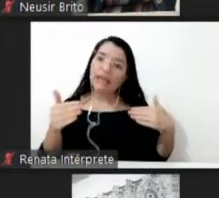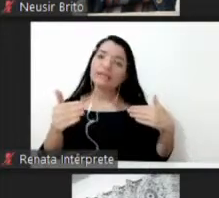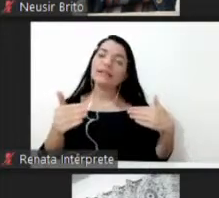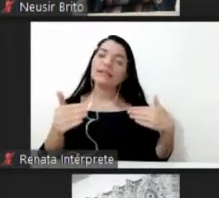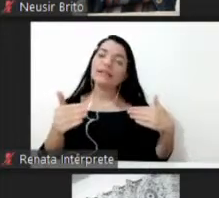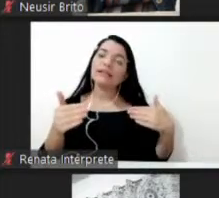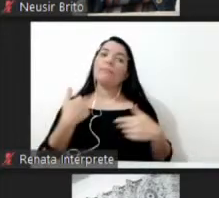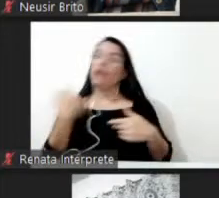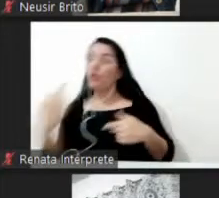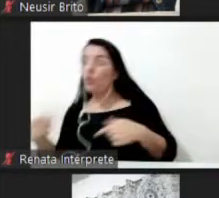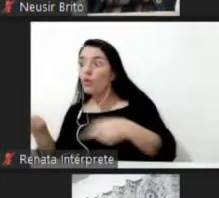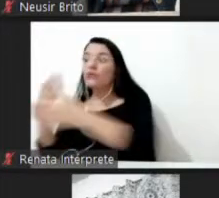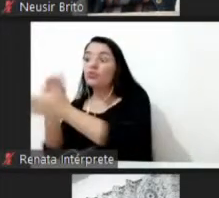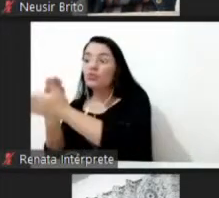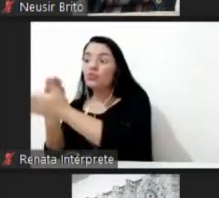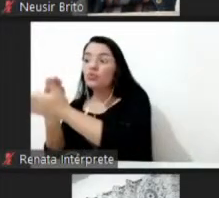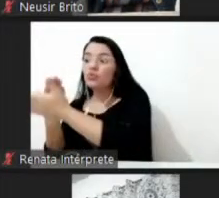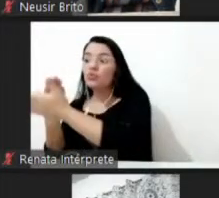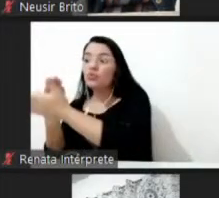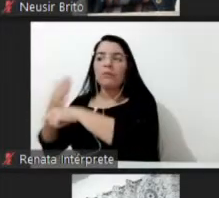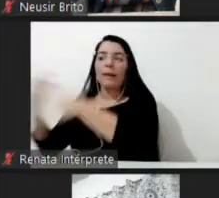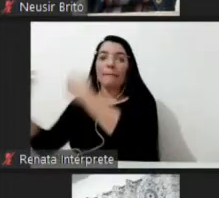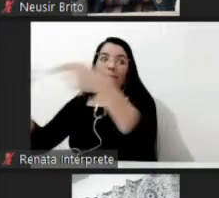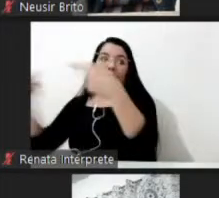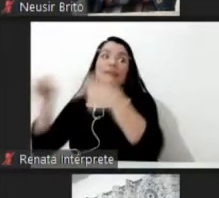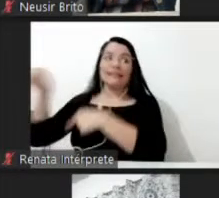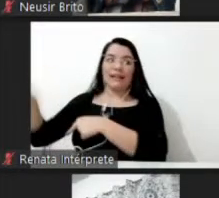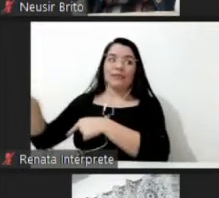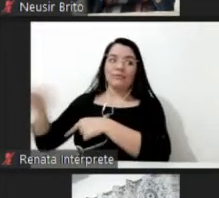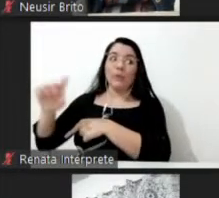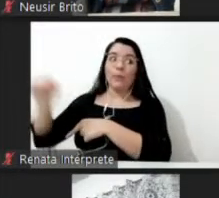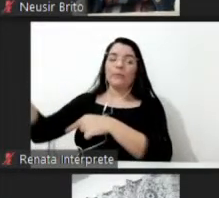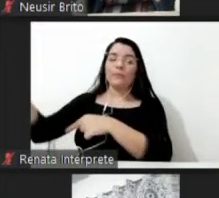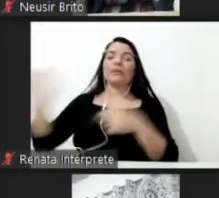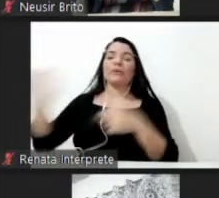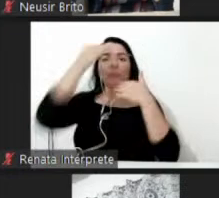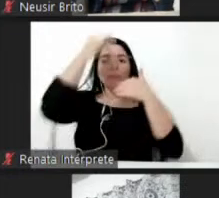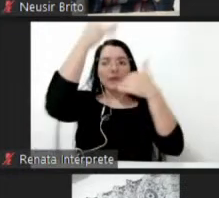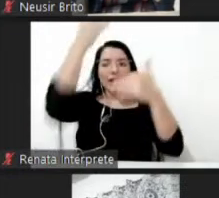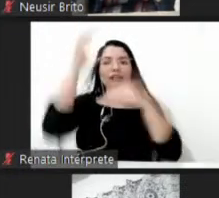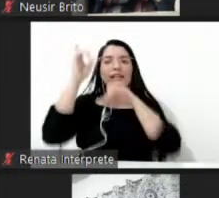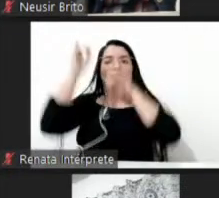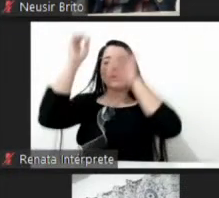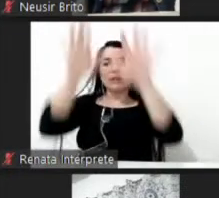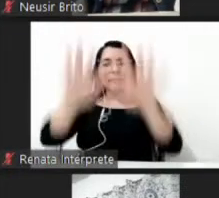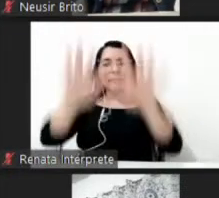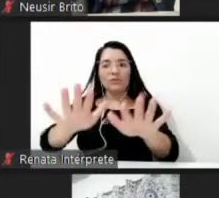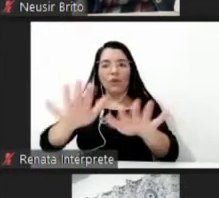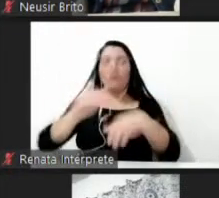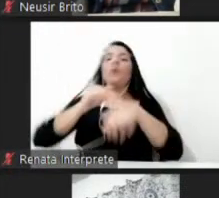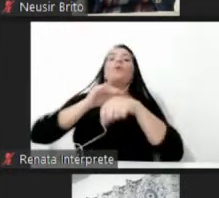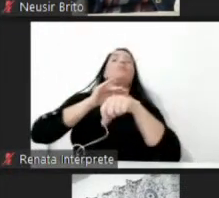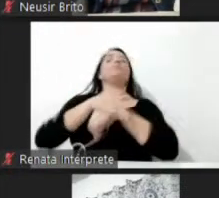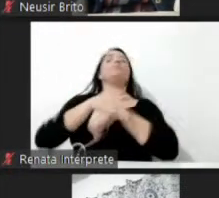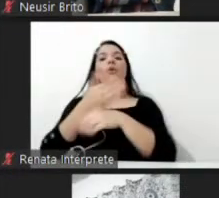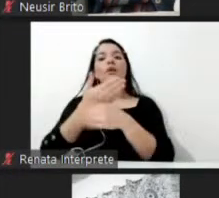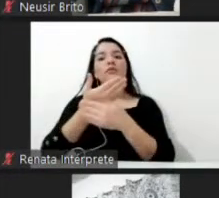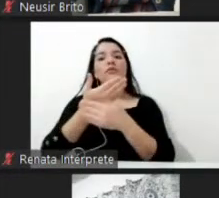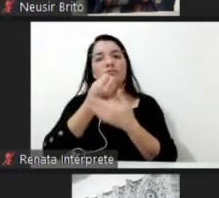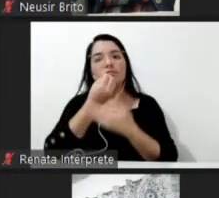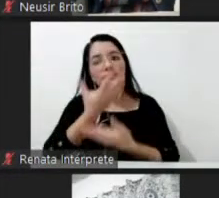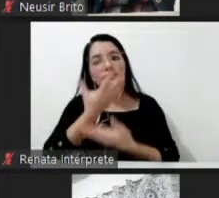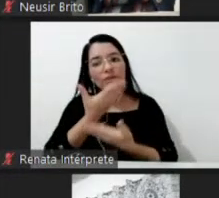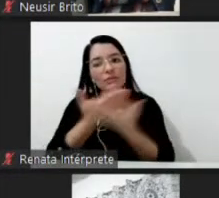preparar para o debate de logo mais. Obrigado. Que Deus possa abençoar todos vocês. e uma boa noite de homenagens e